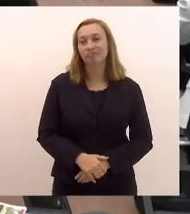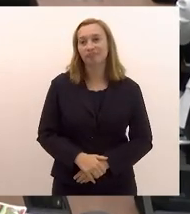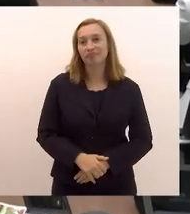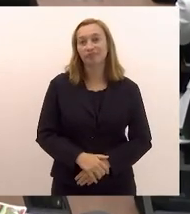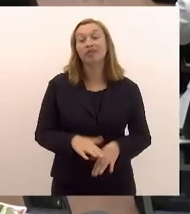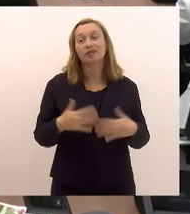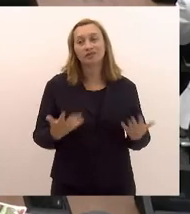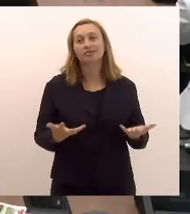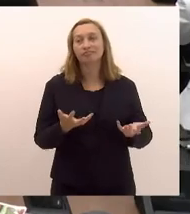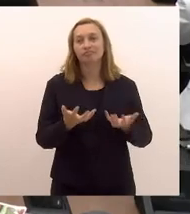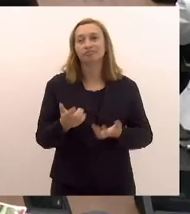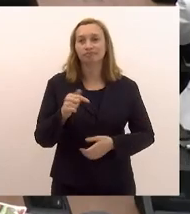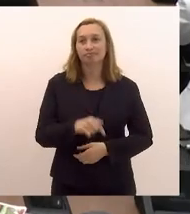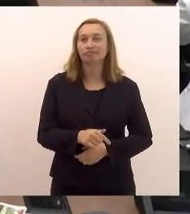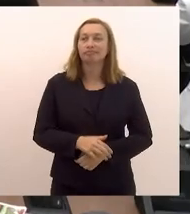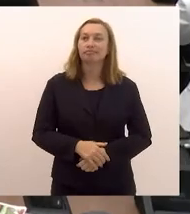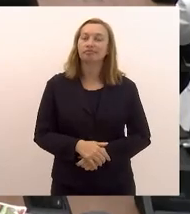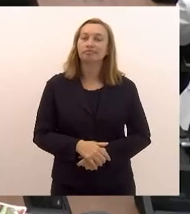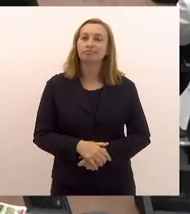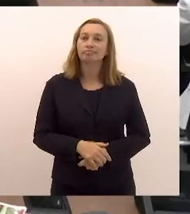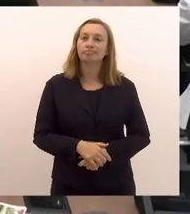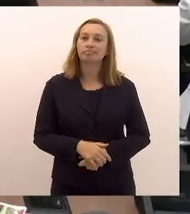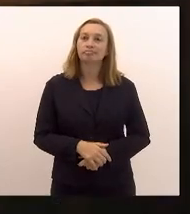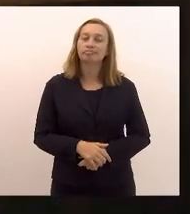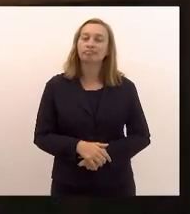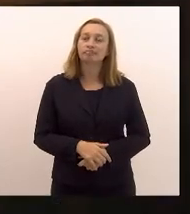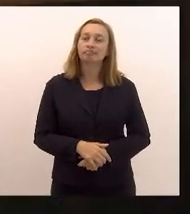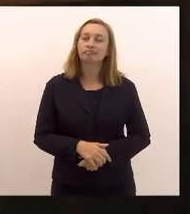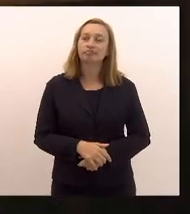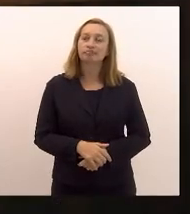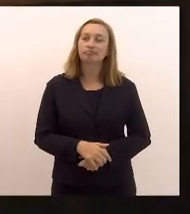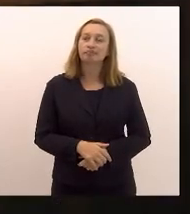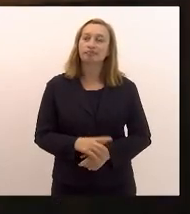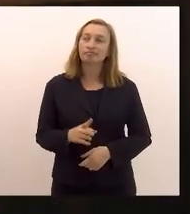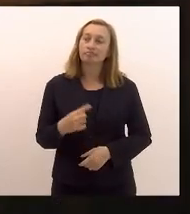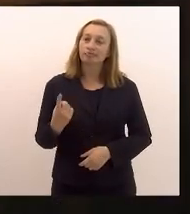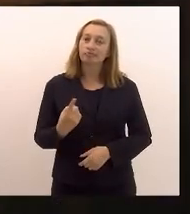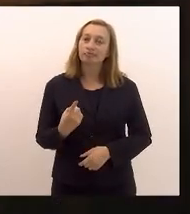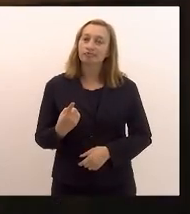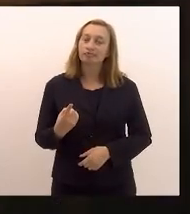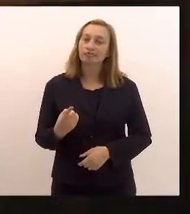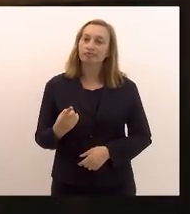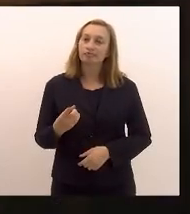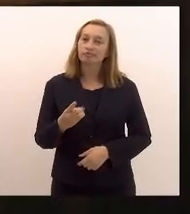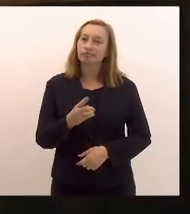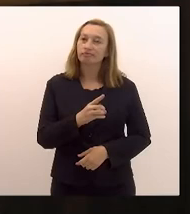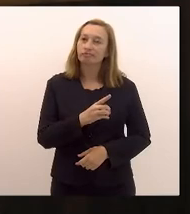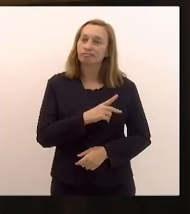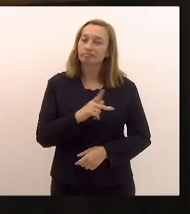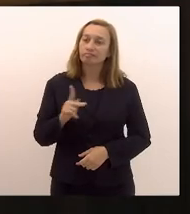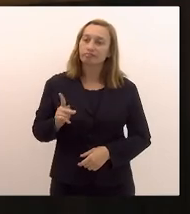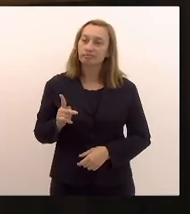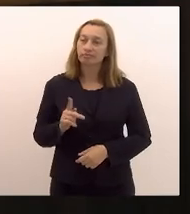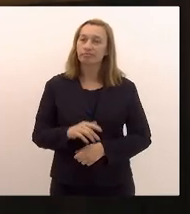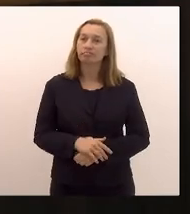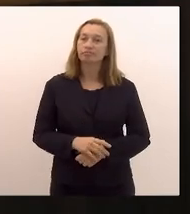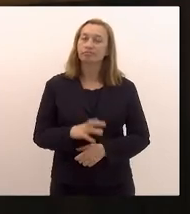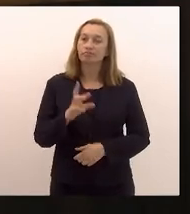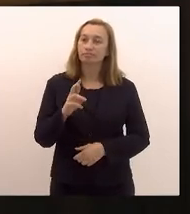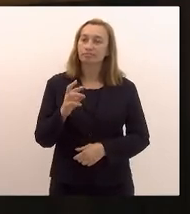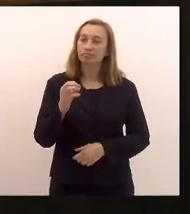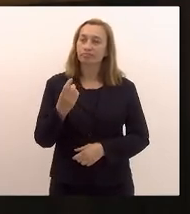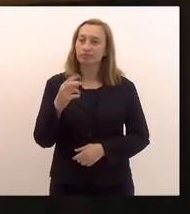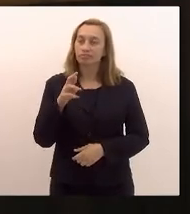tão que ela aqui lá em cima do que disse nosso querido defensor Doutor Rodrigo que dois terços